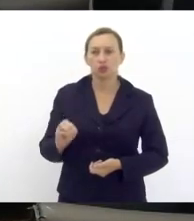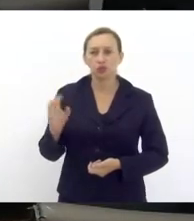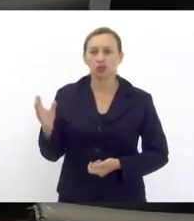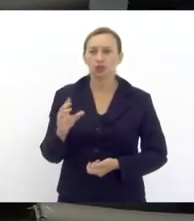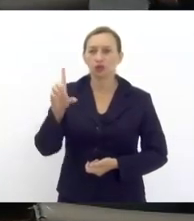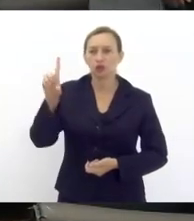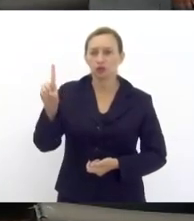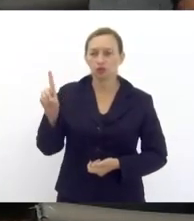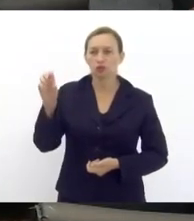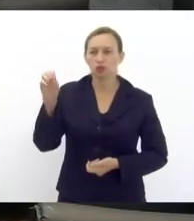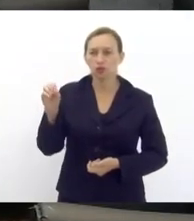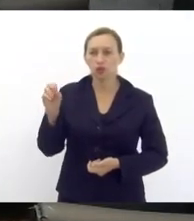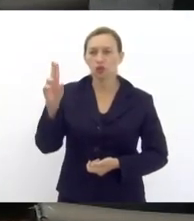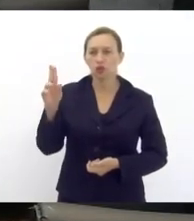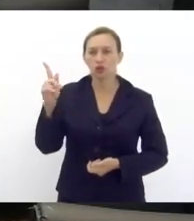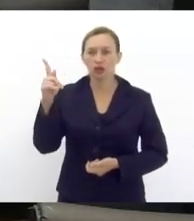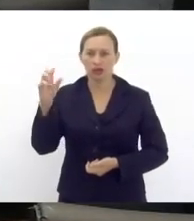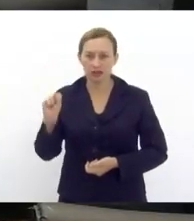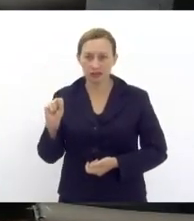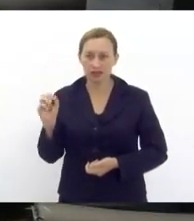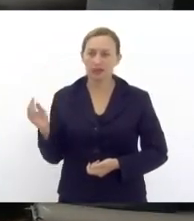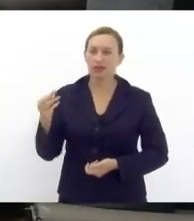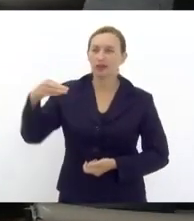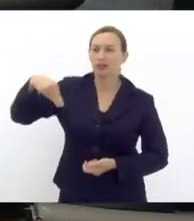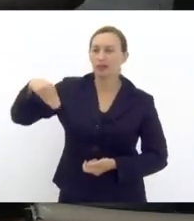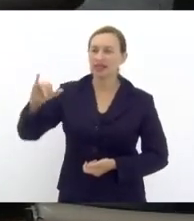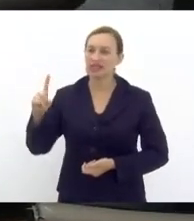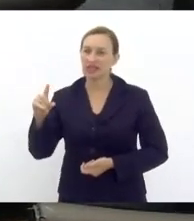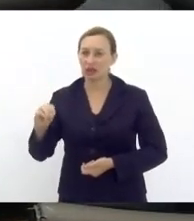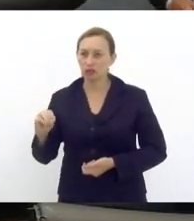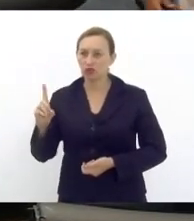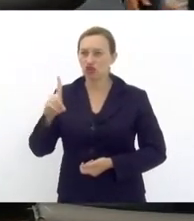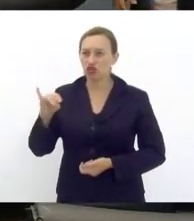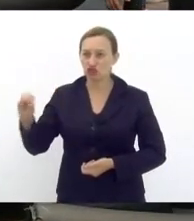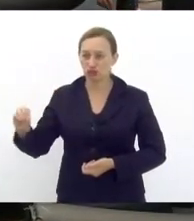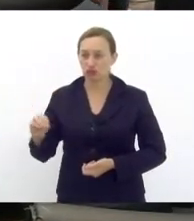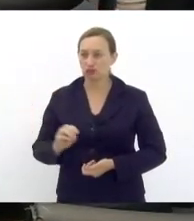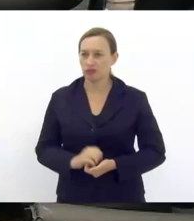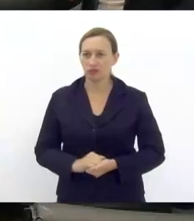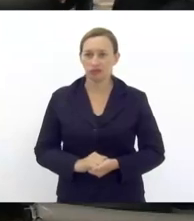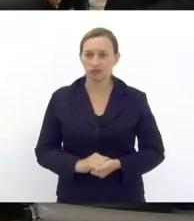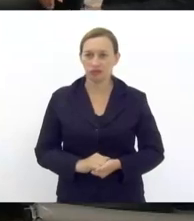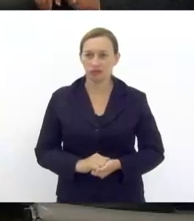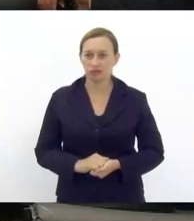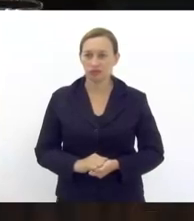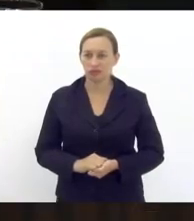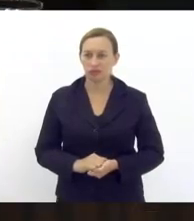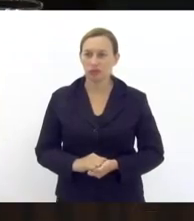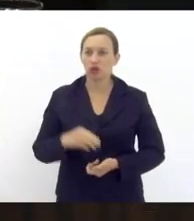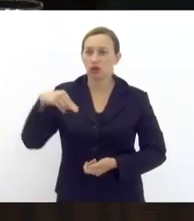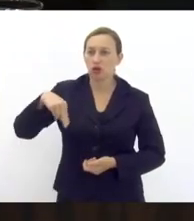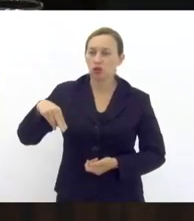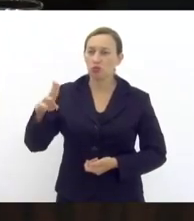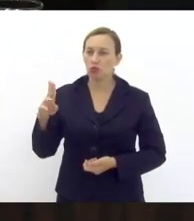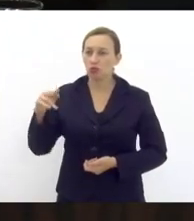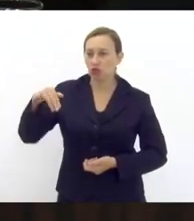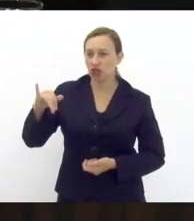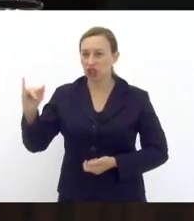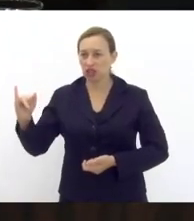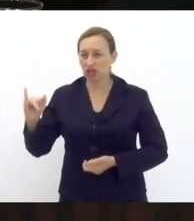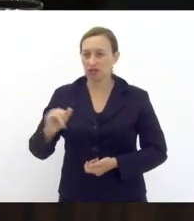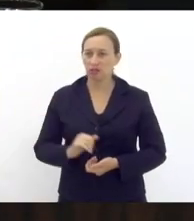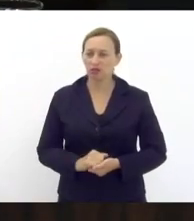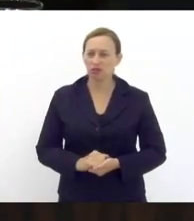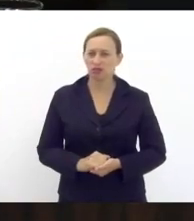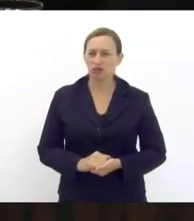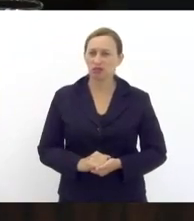Douglas Ruas. Marcelo Sodino. Não, vai. Muni Neto. Muni Neto está